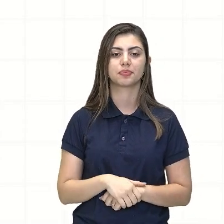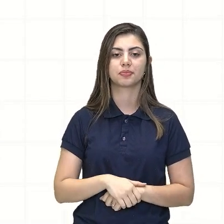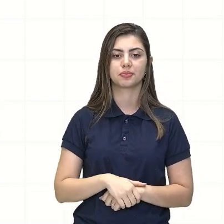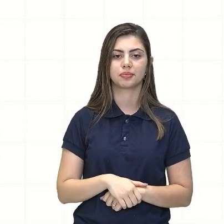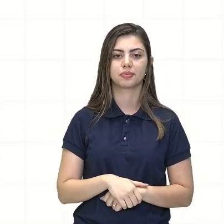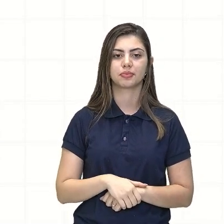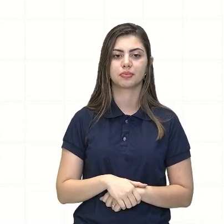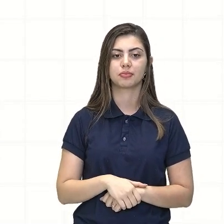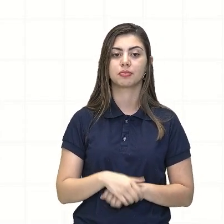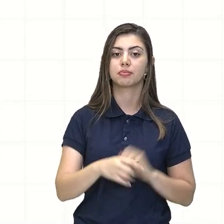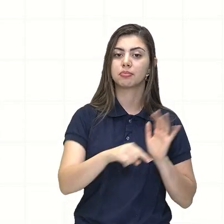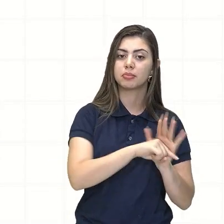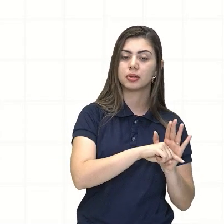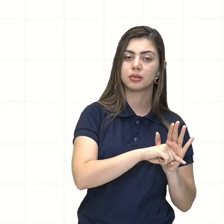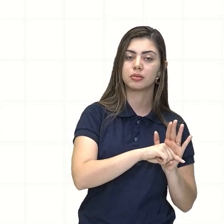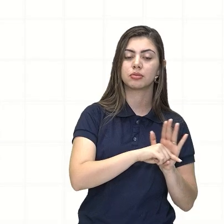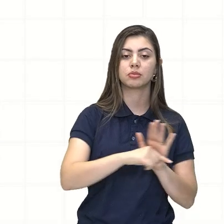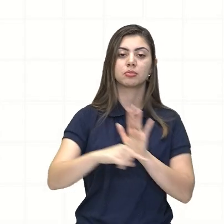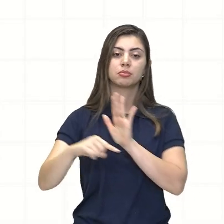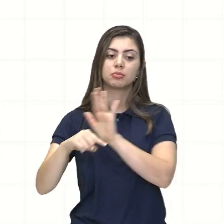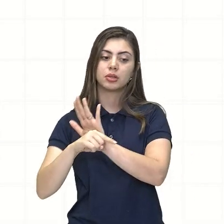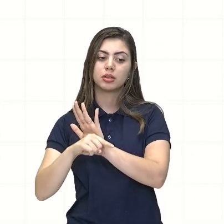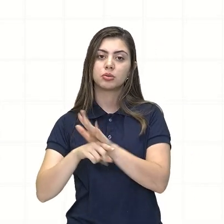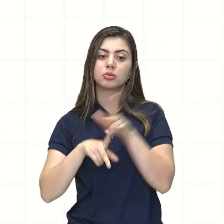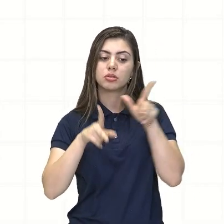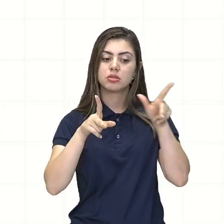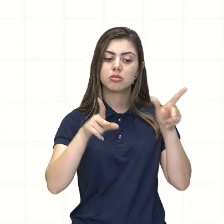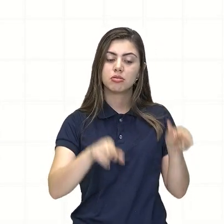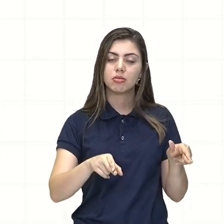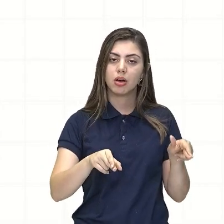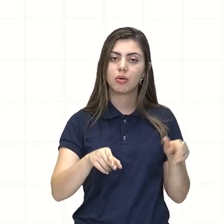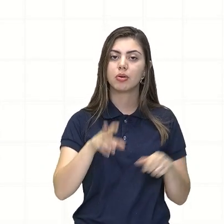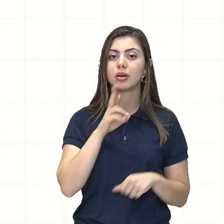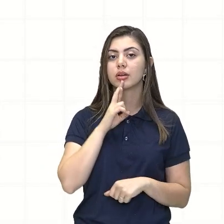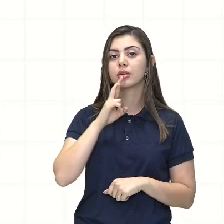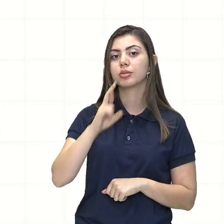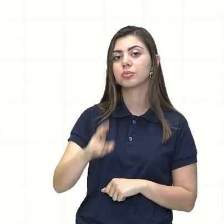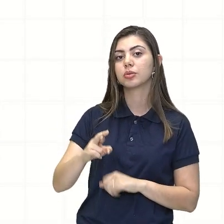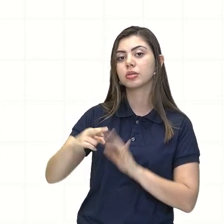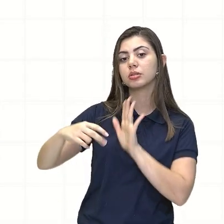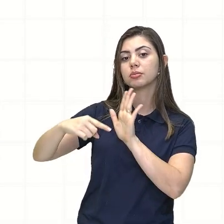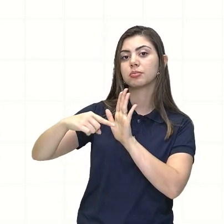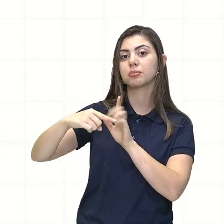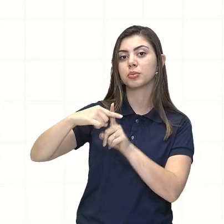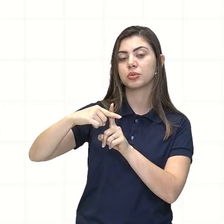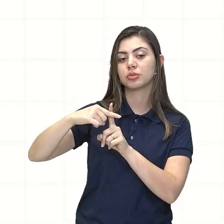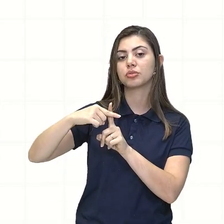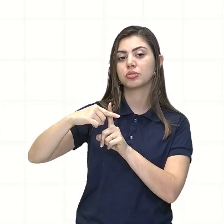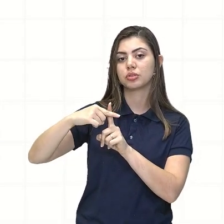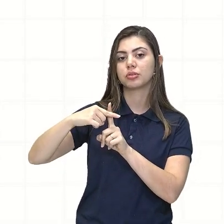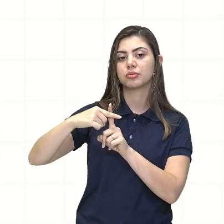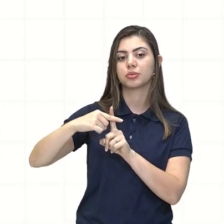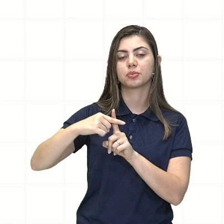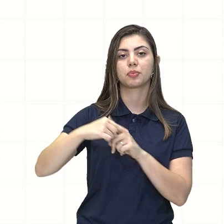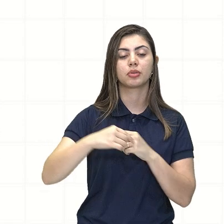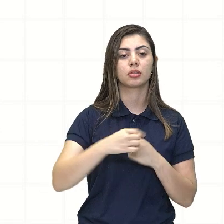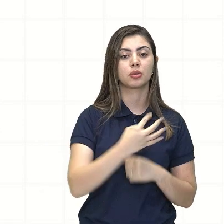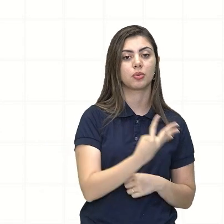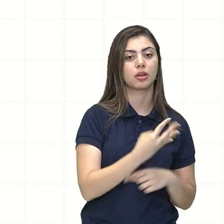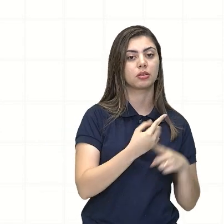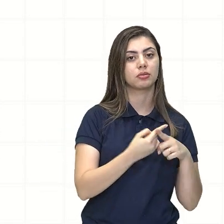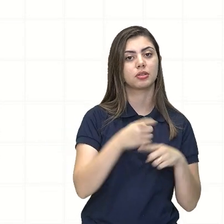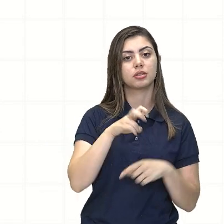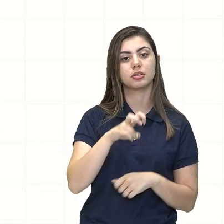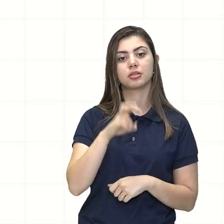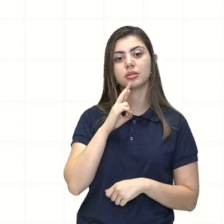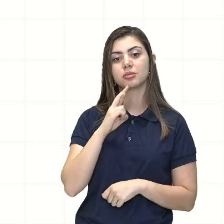40. Menos com menos, sinais iguais, mais e 4 vezes